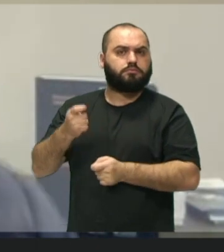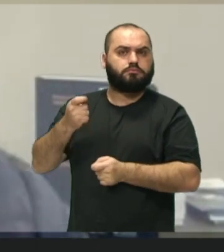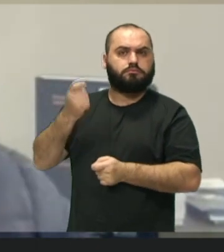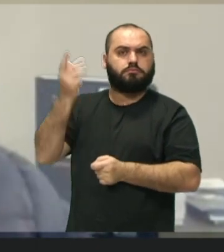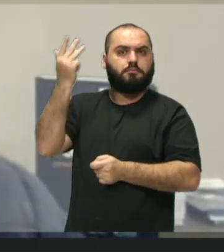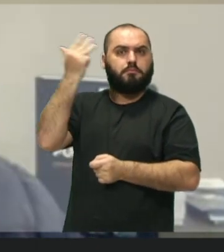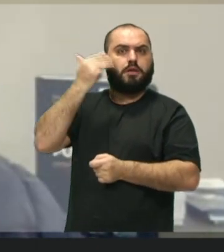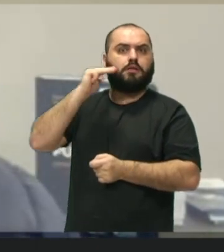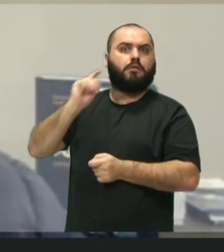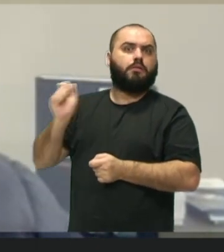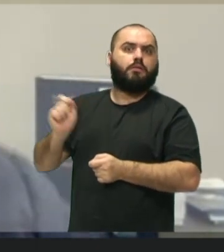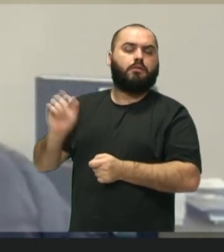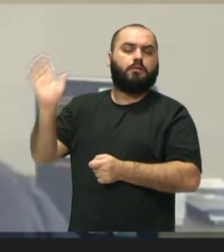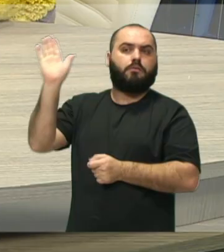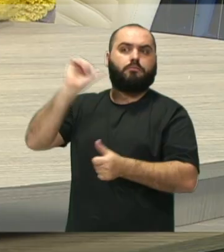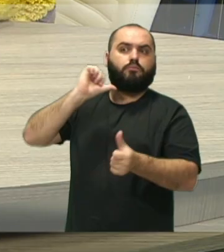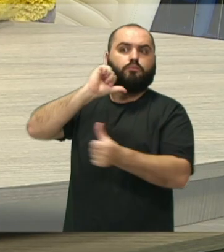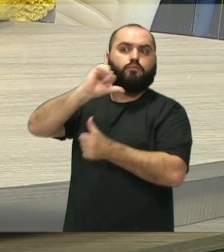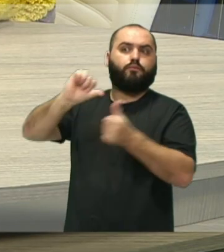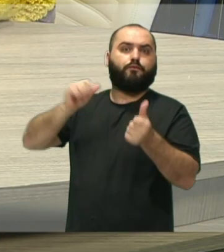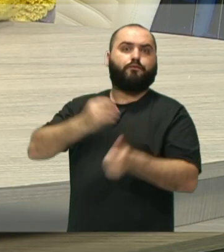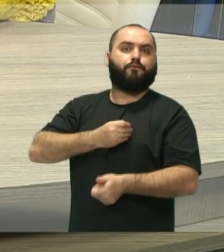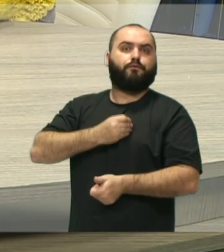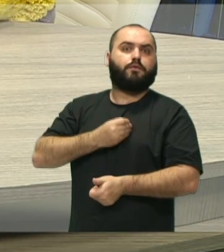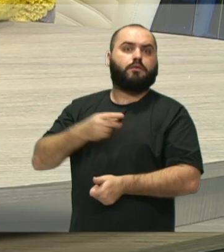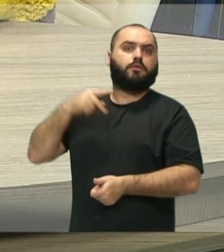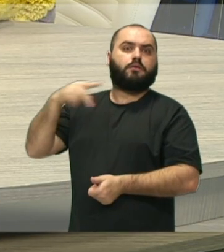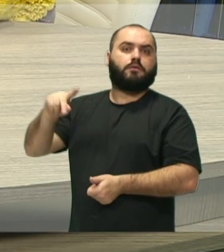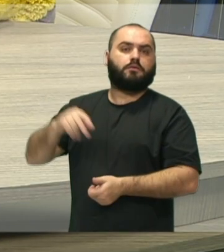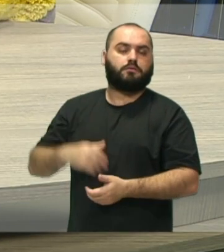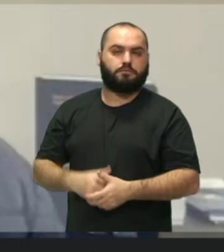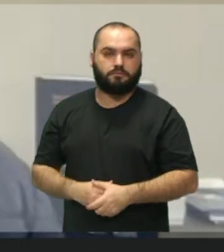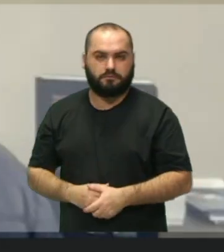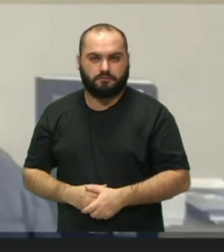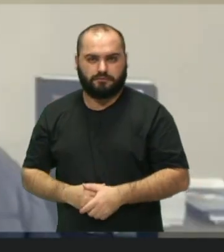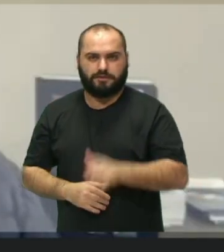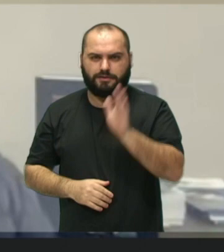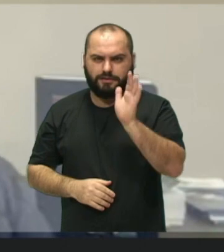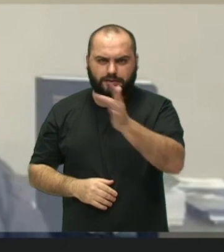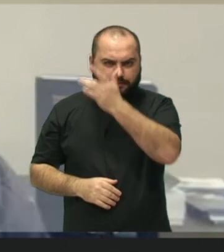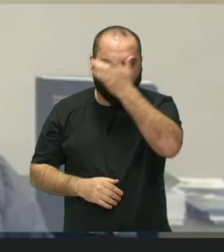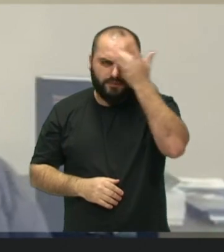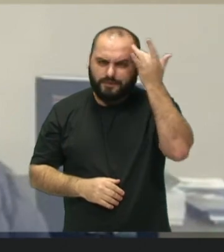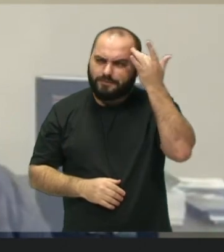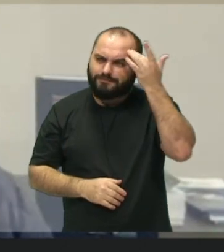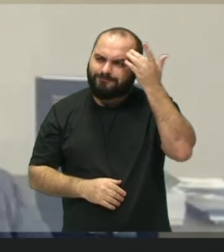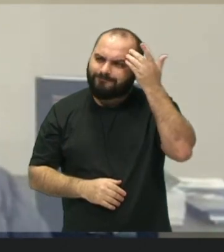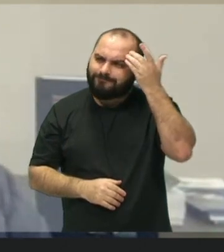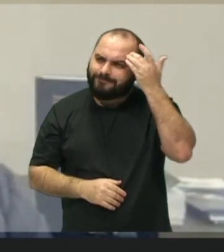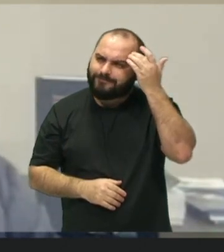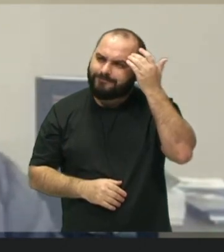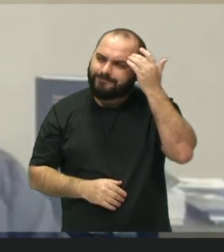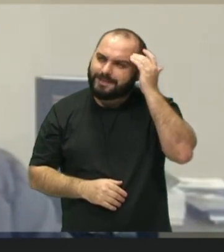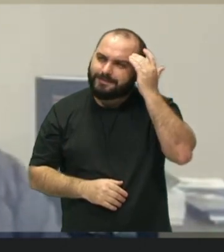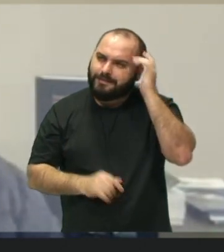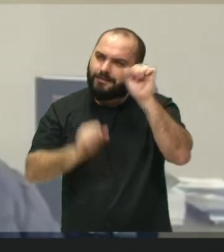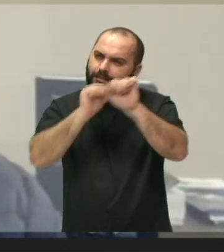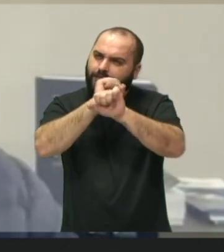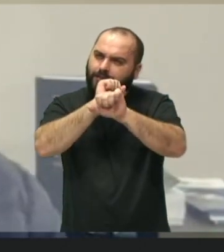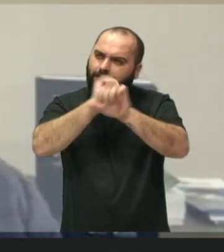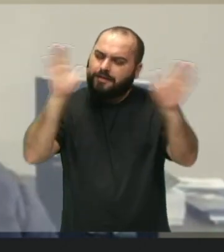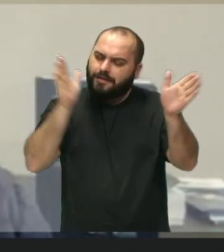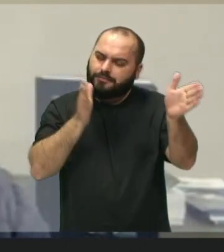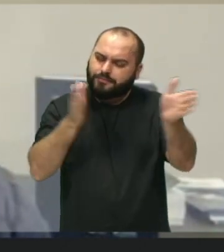né? Um negócio grande que pode mudar a vida dele, e quando as pessoas entendem essa acessibilidade, né? Sabe o que é um